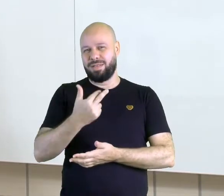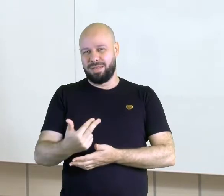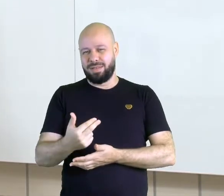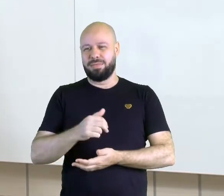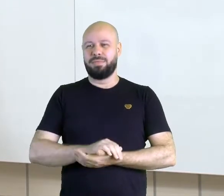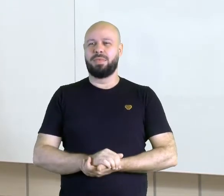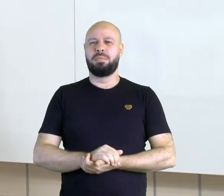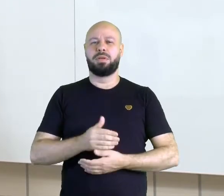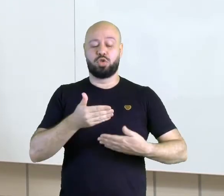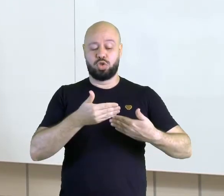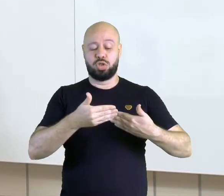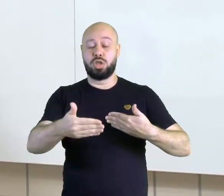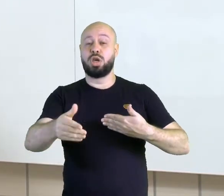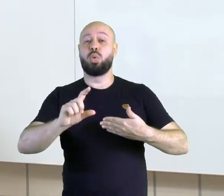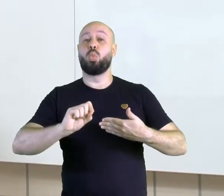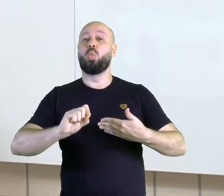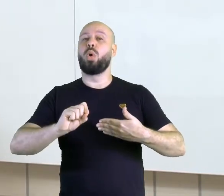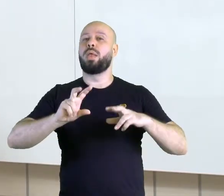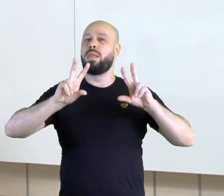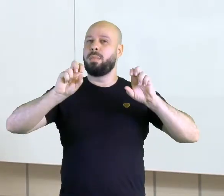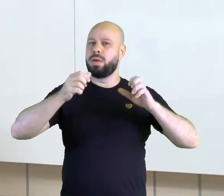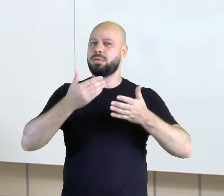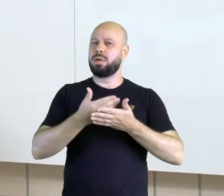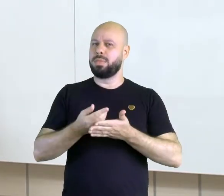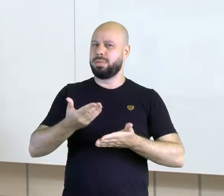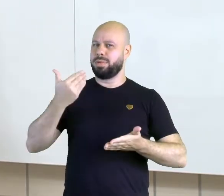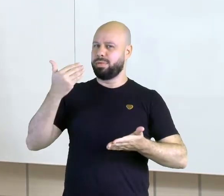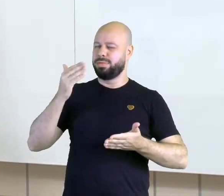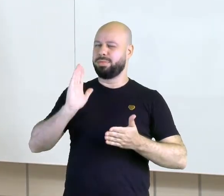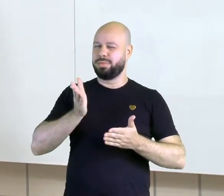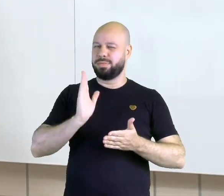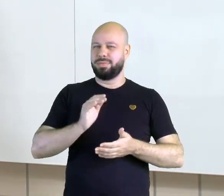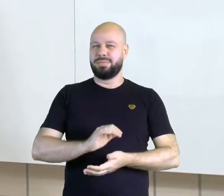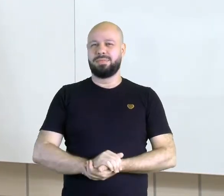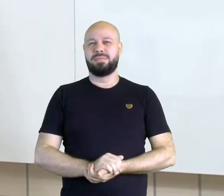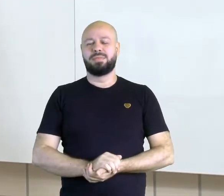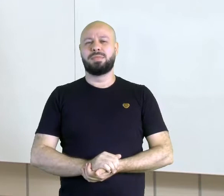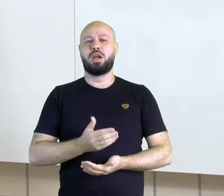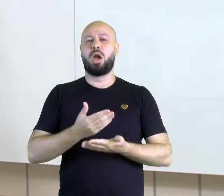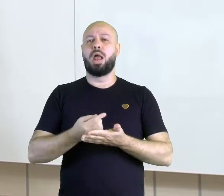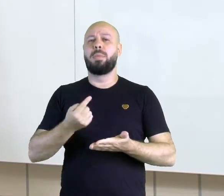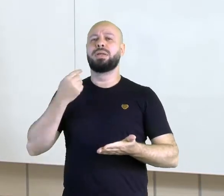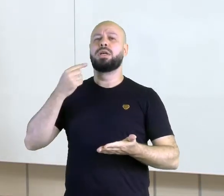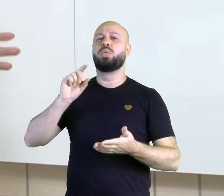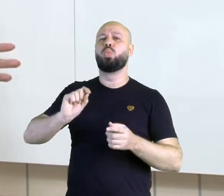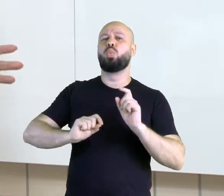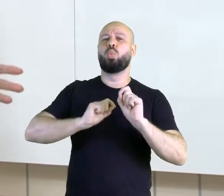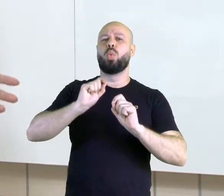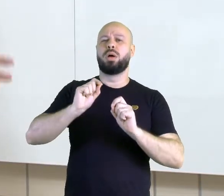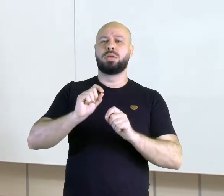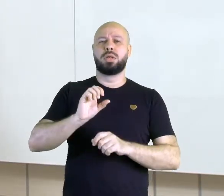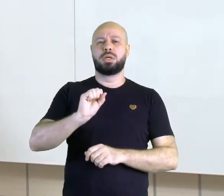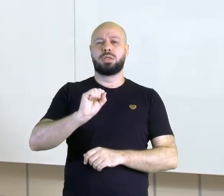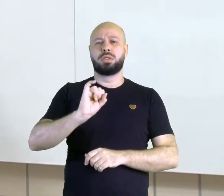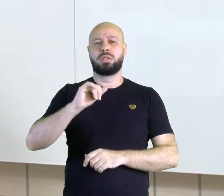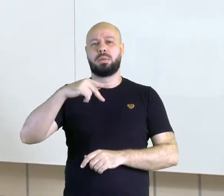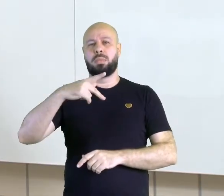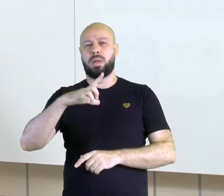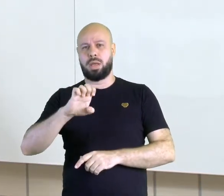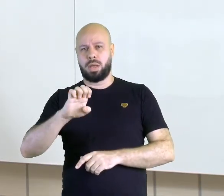dar continuidade ao assunto que trabalhamos na aula passada. Na aula passada, nós vimos sobre Simple Present